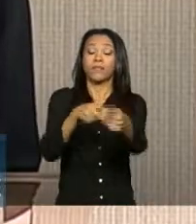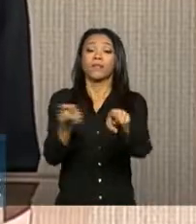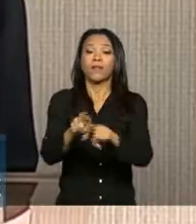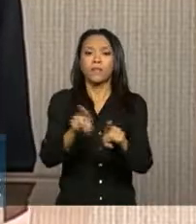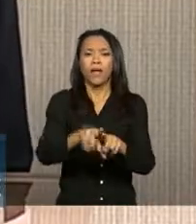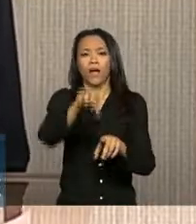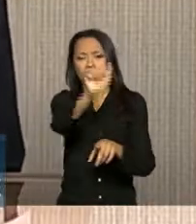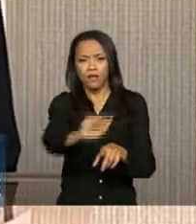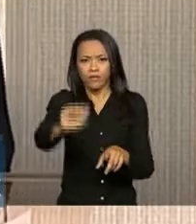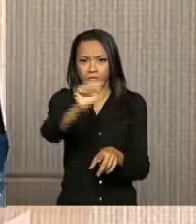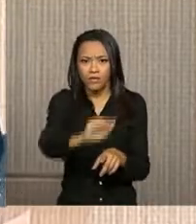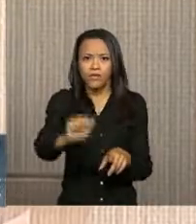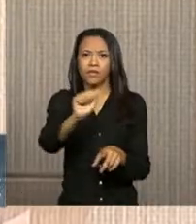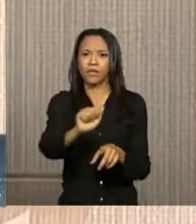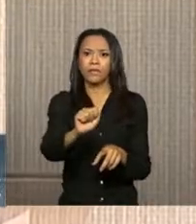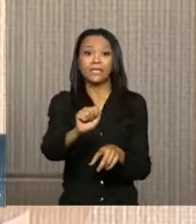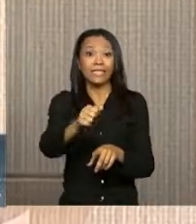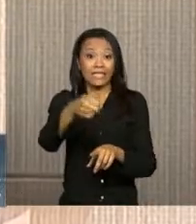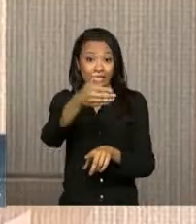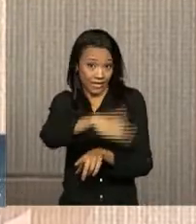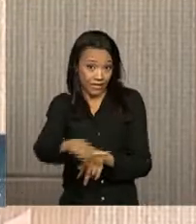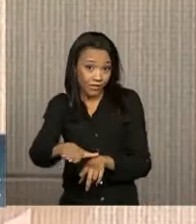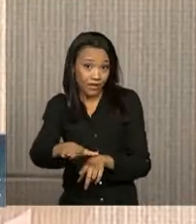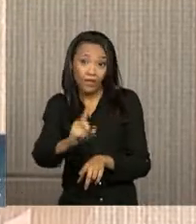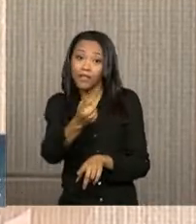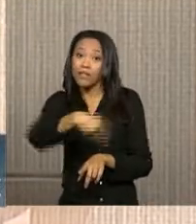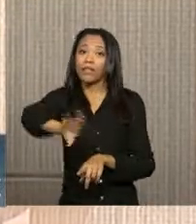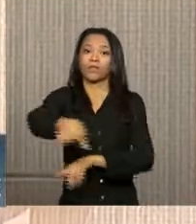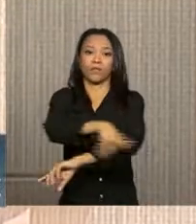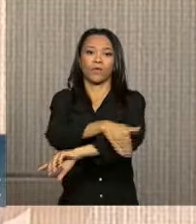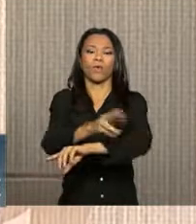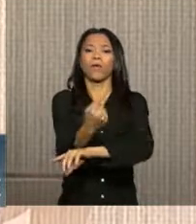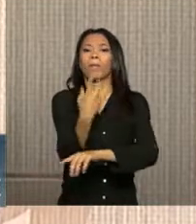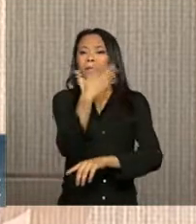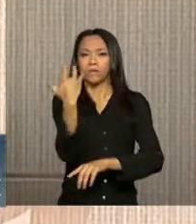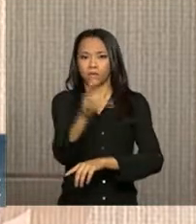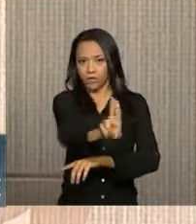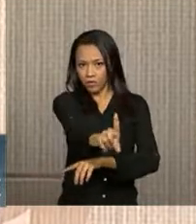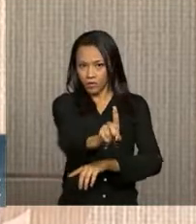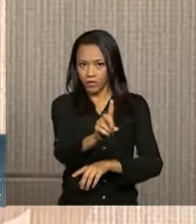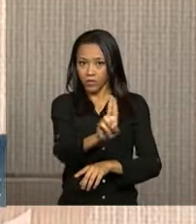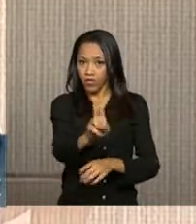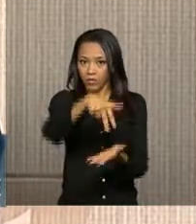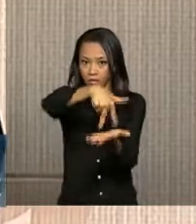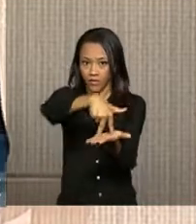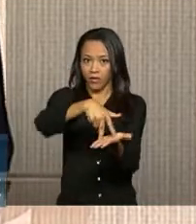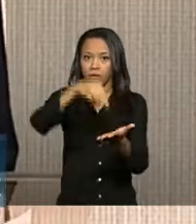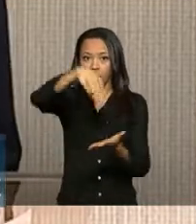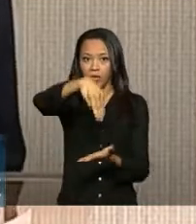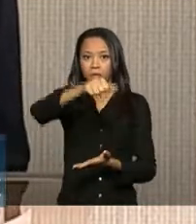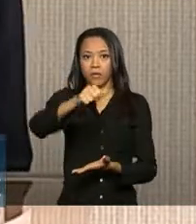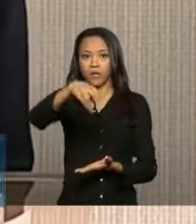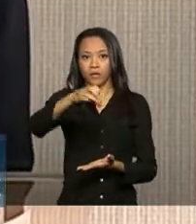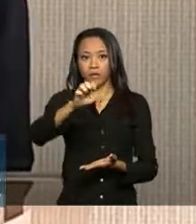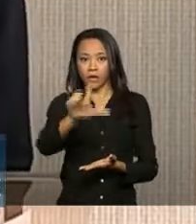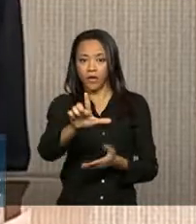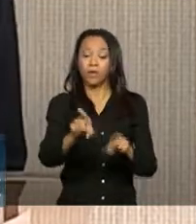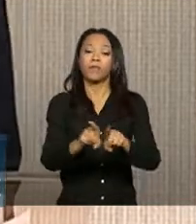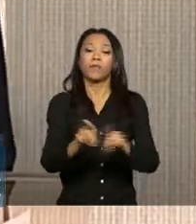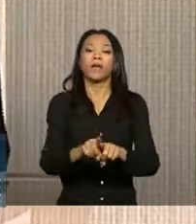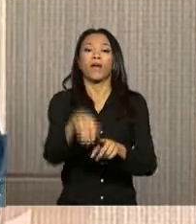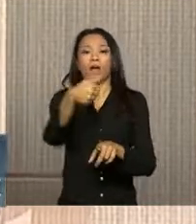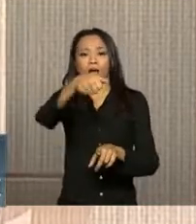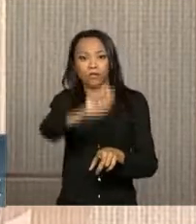nacional criança não é de rua manoel torquato de souza associação brasileira de